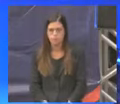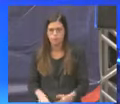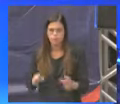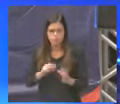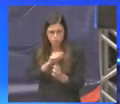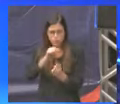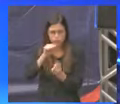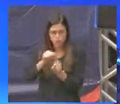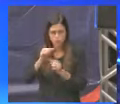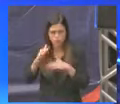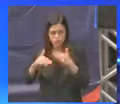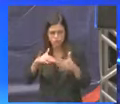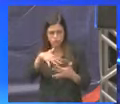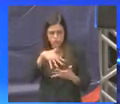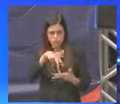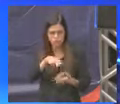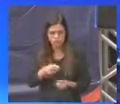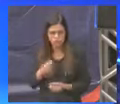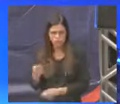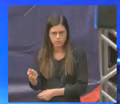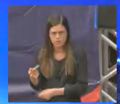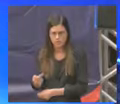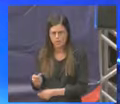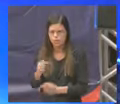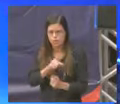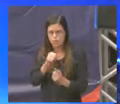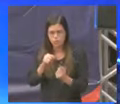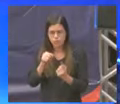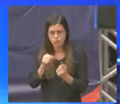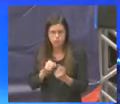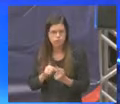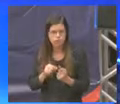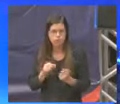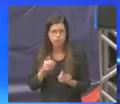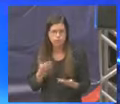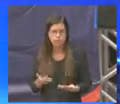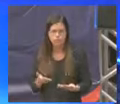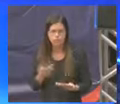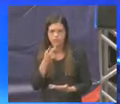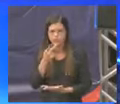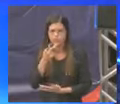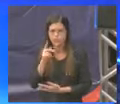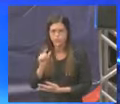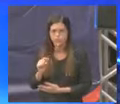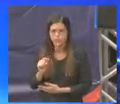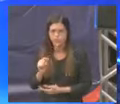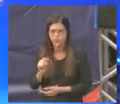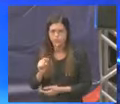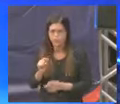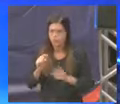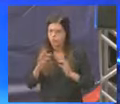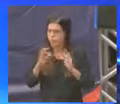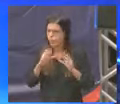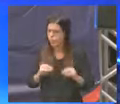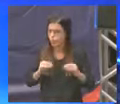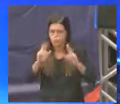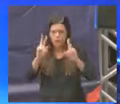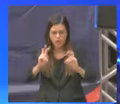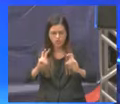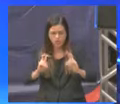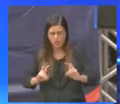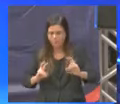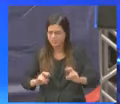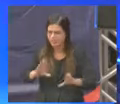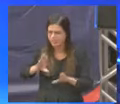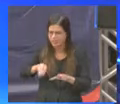Objetivos de Desenvolvimento Sustentável são os 17 objetivos. Eu diria o seguinte, não tem nenhum assunto que fica de fora. Não tem assunto.